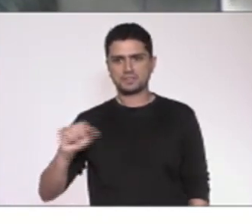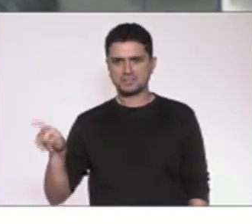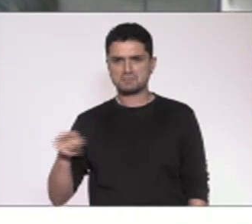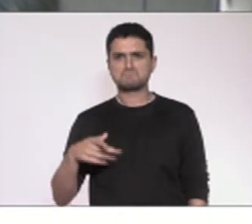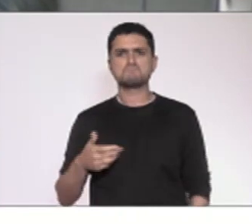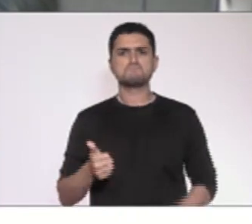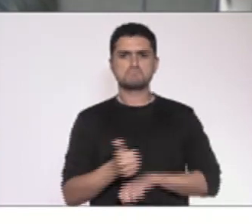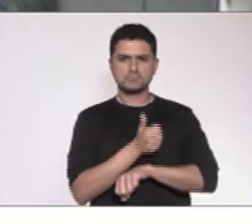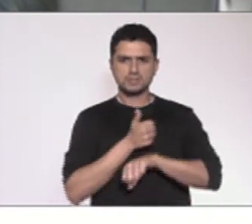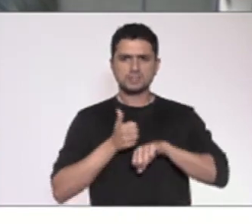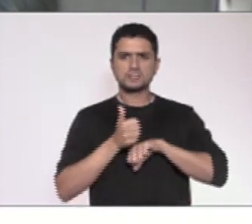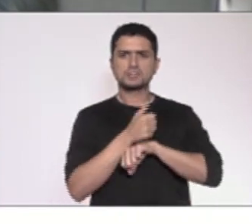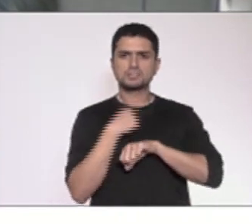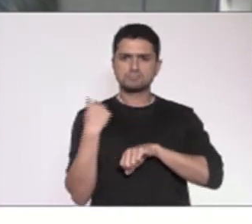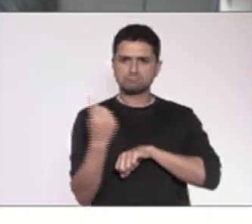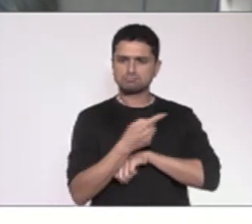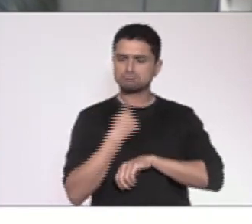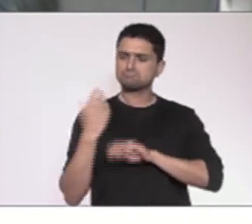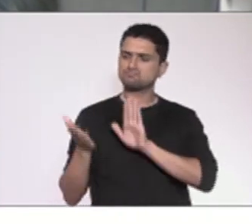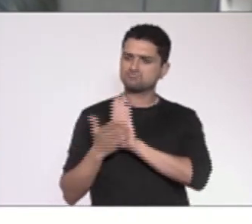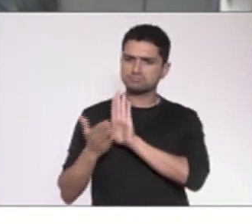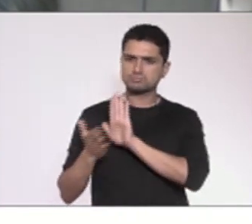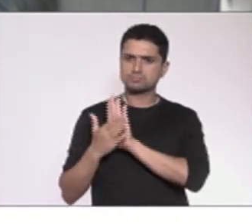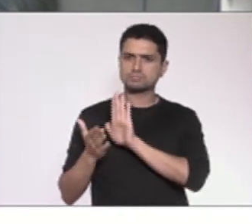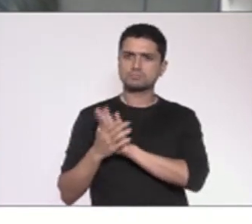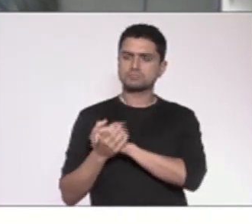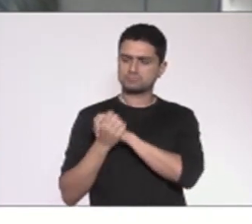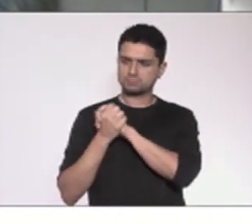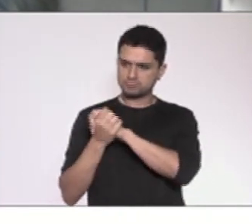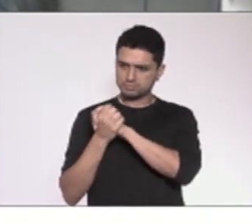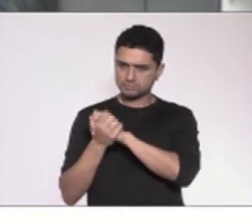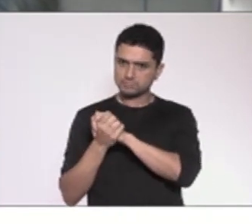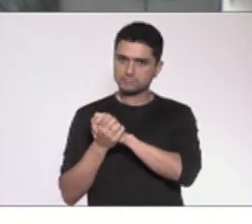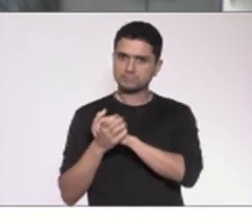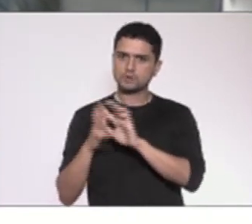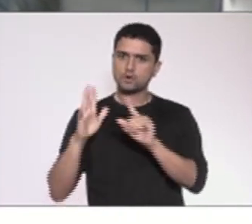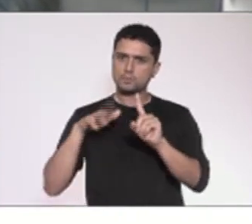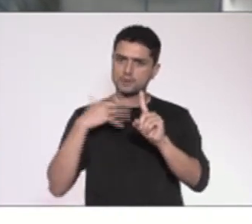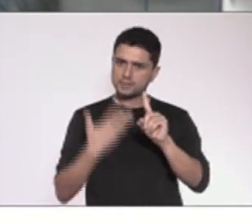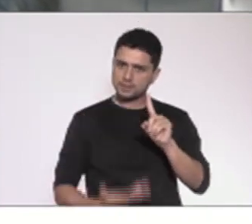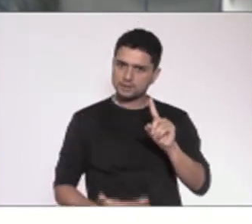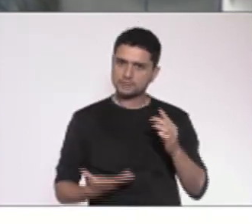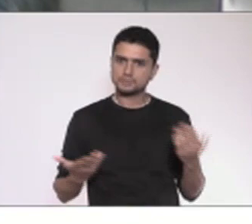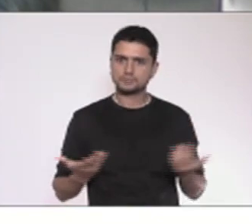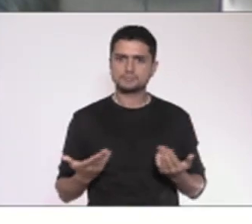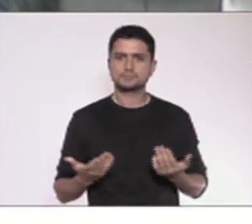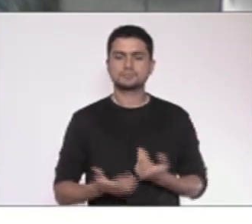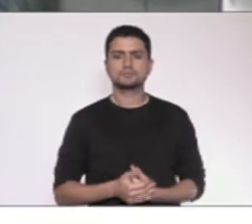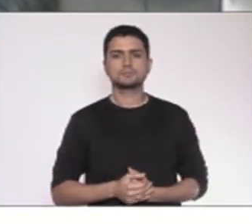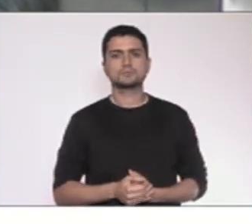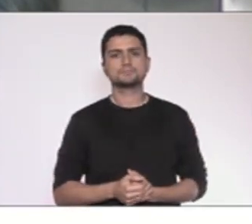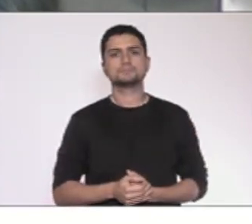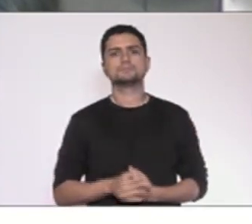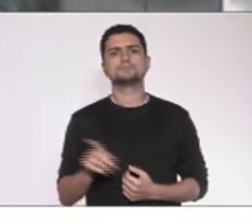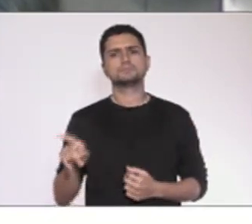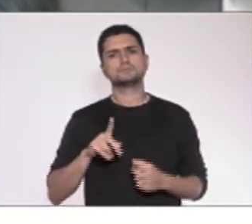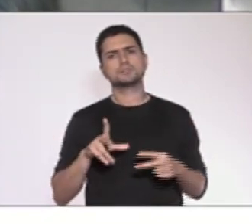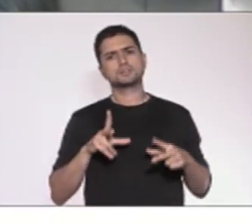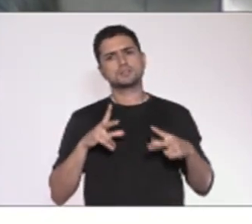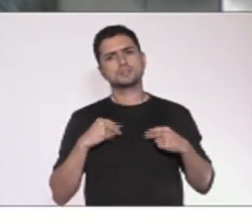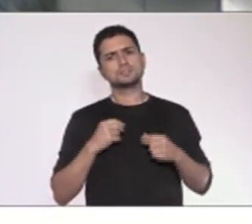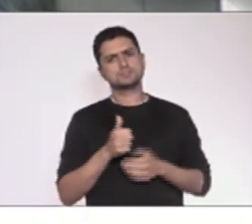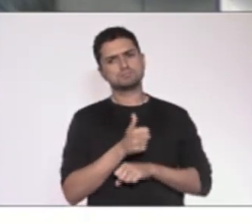merecem muito essa homenagem no dia de hoje. Merecem muito pela